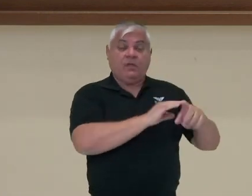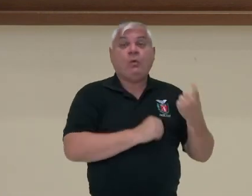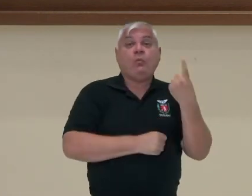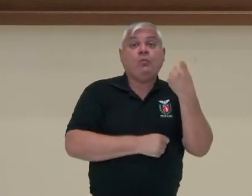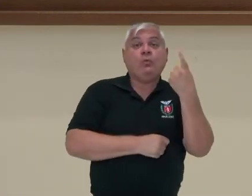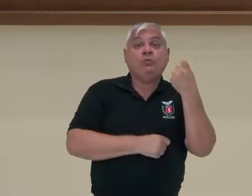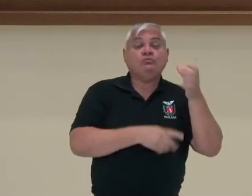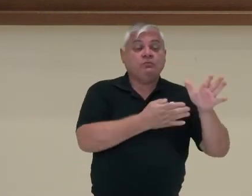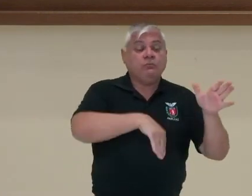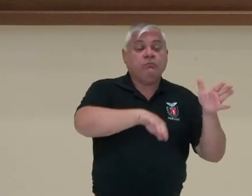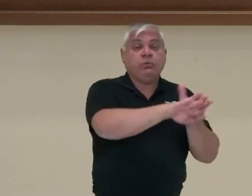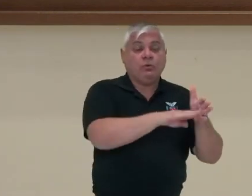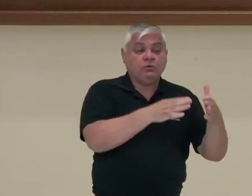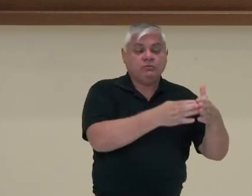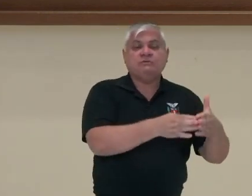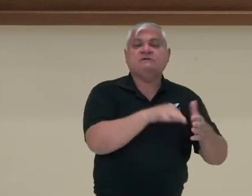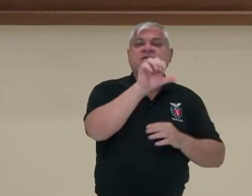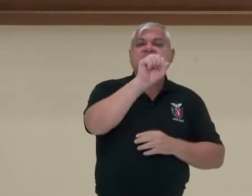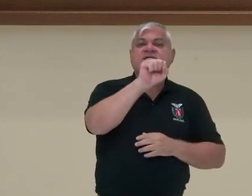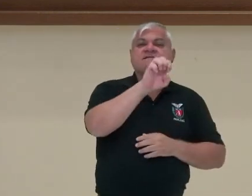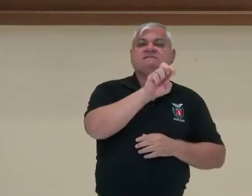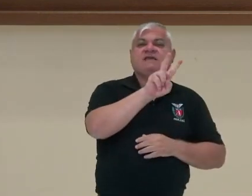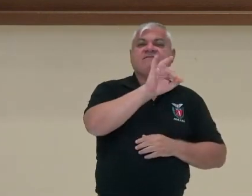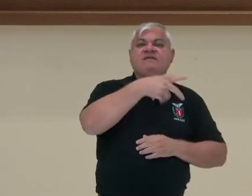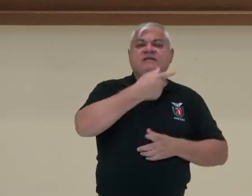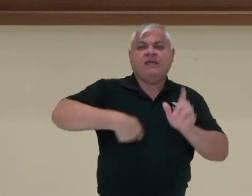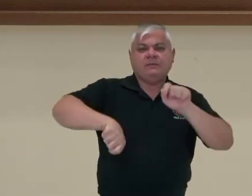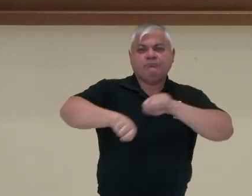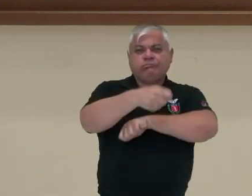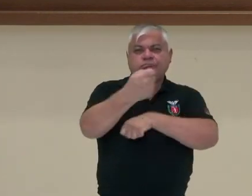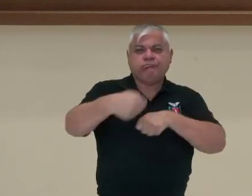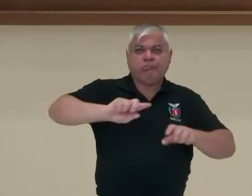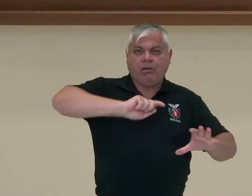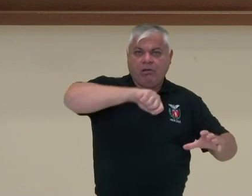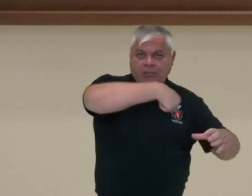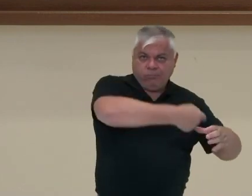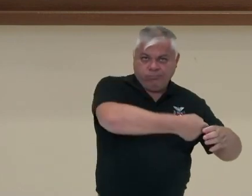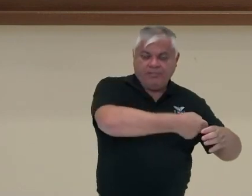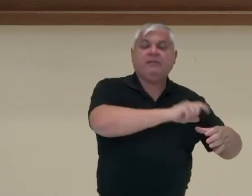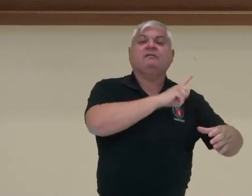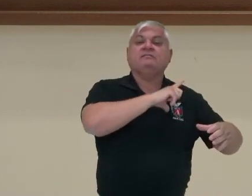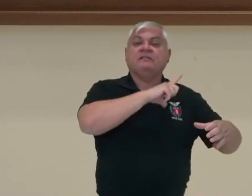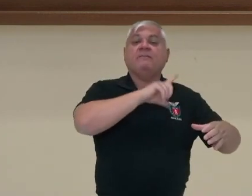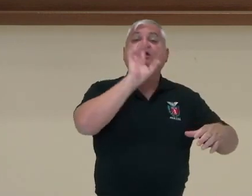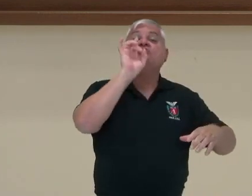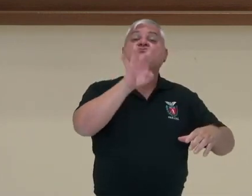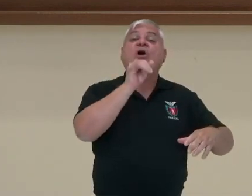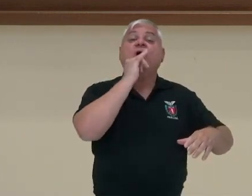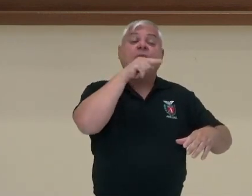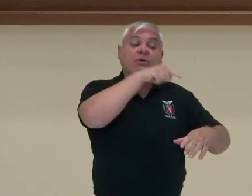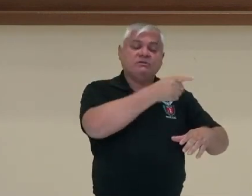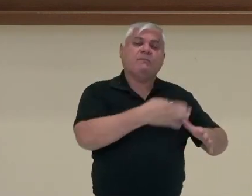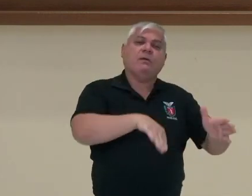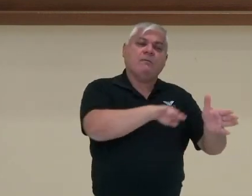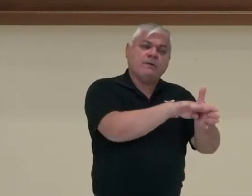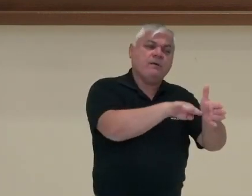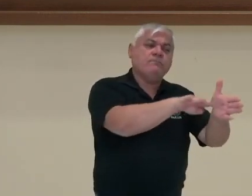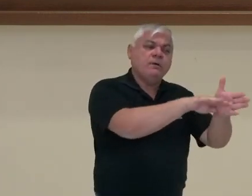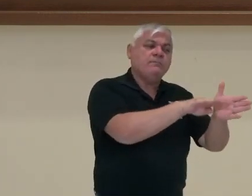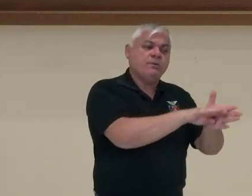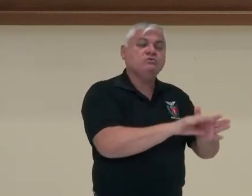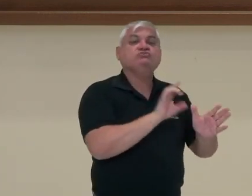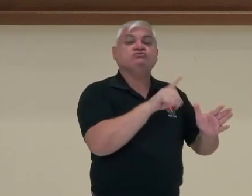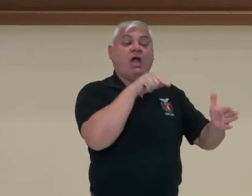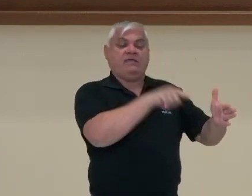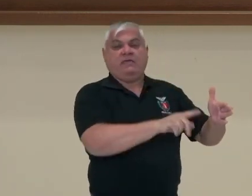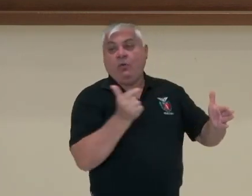que era o Porto de Sevilha, e aqui na América os portos designados onde podiam então atracar os navios